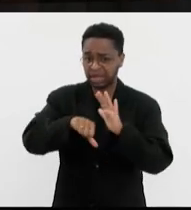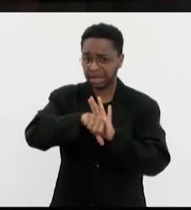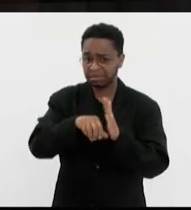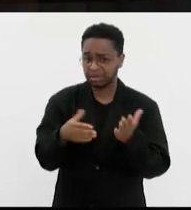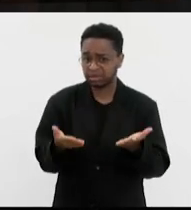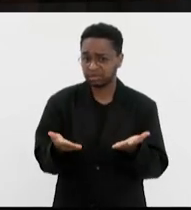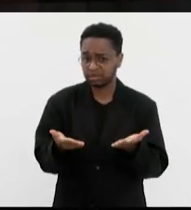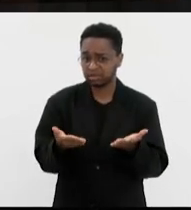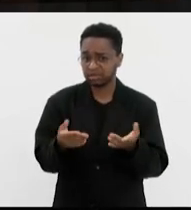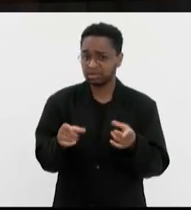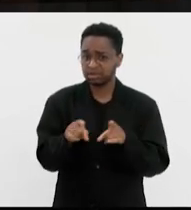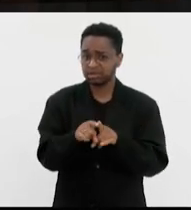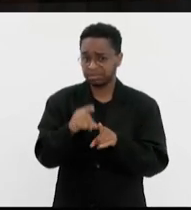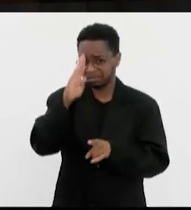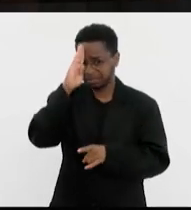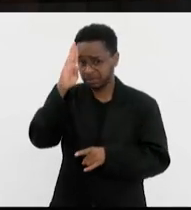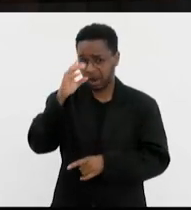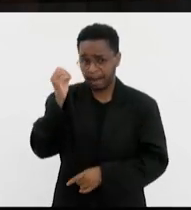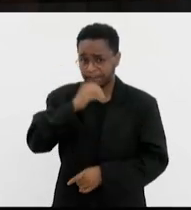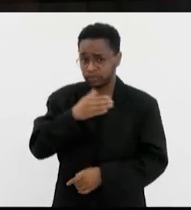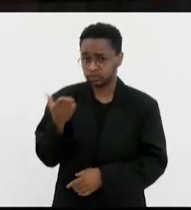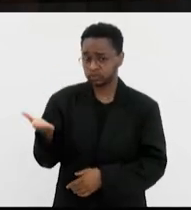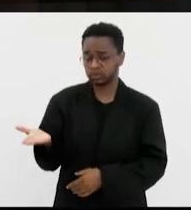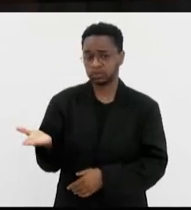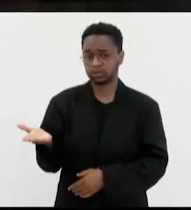mais uma barbaridade dessa.